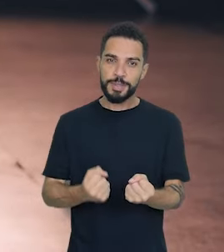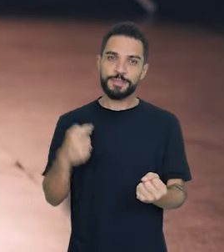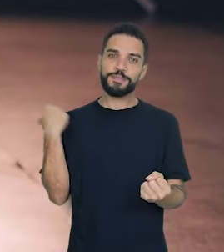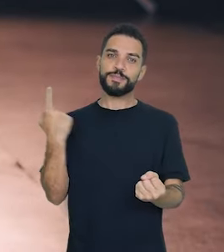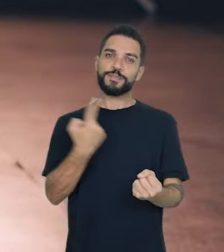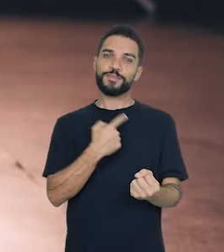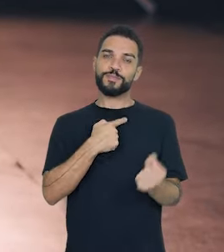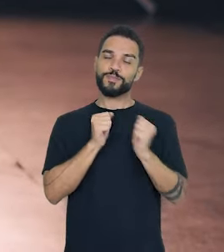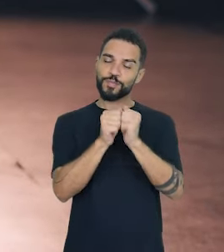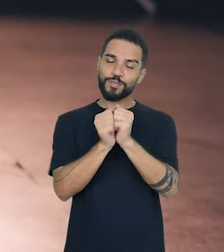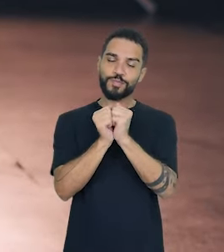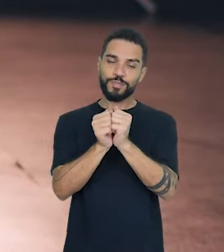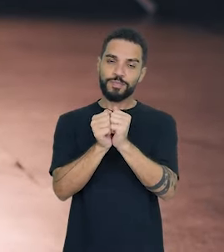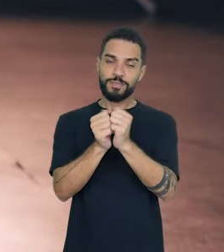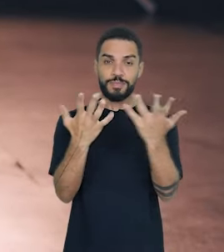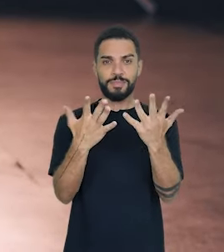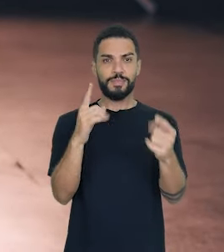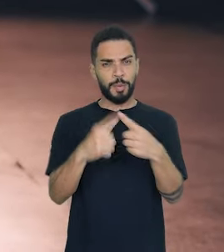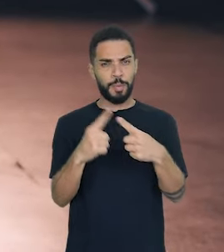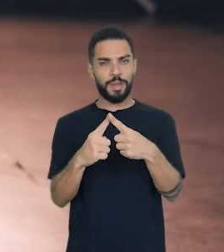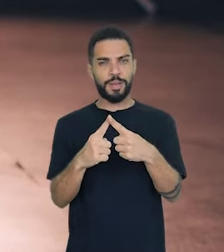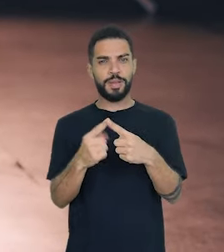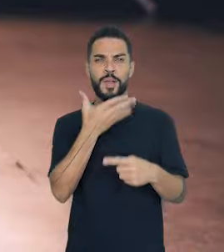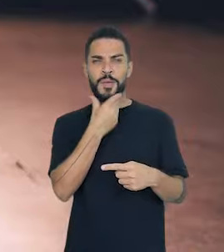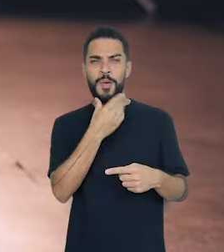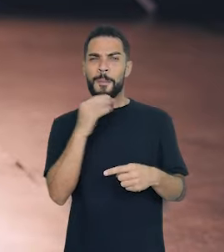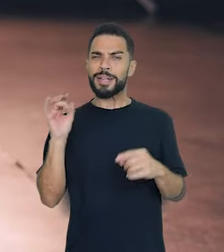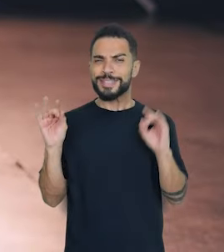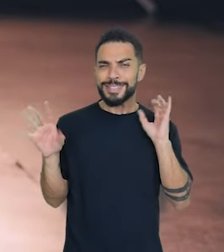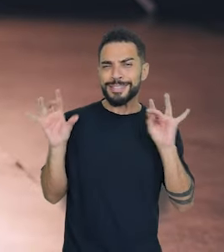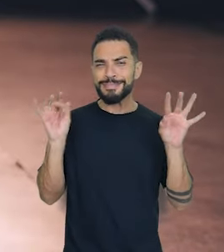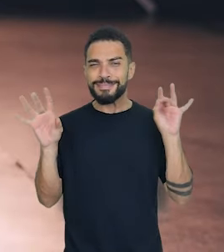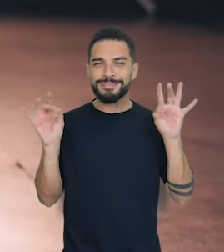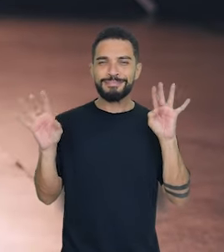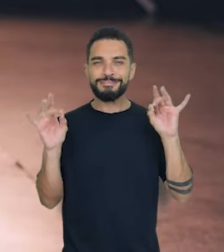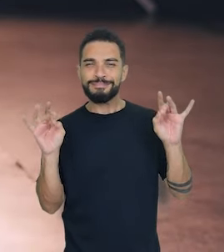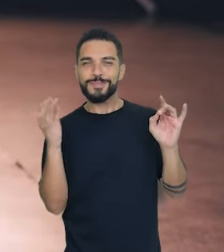escola de samba. Porque o Valdemar era uma estrela do Carnaval de Guará.